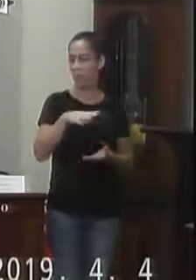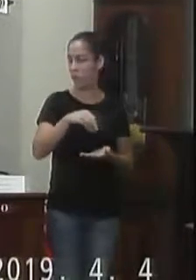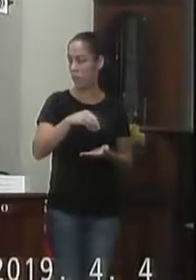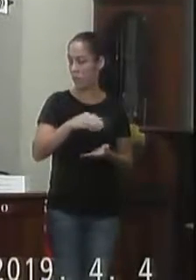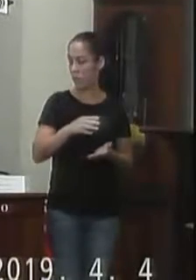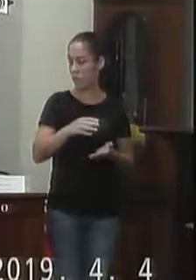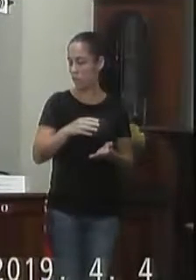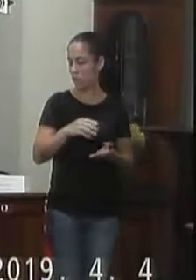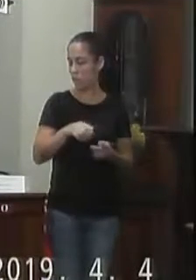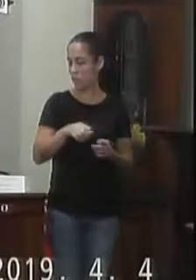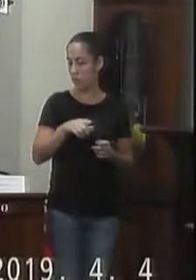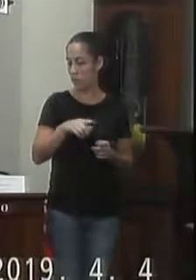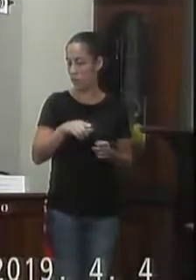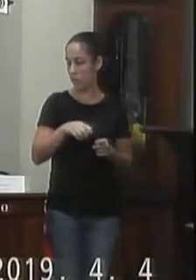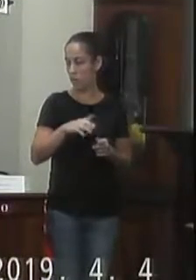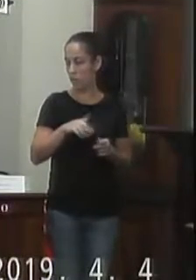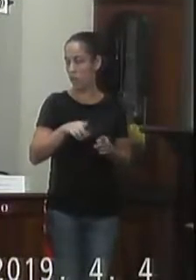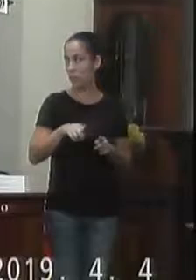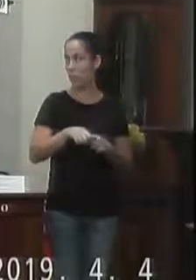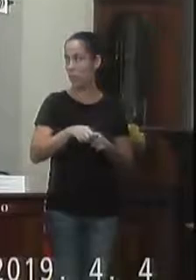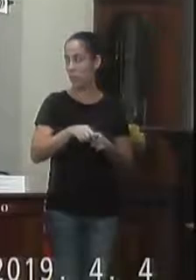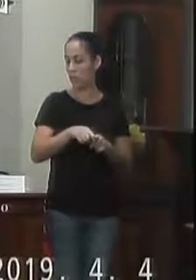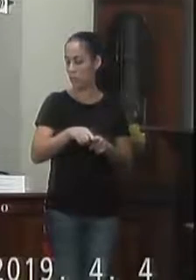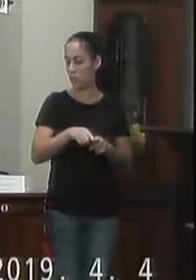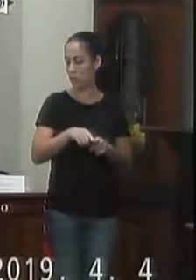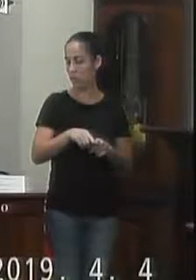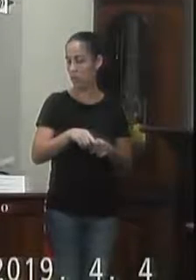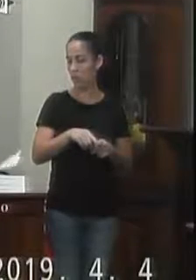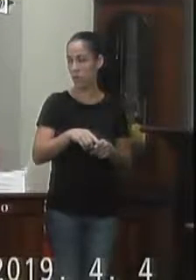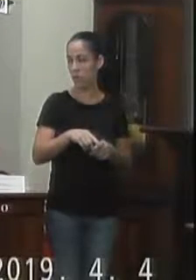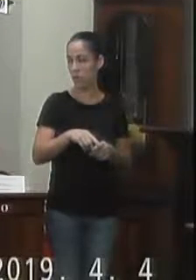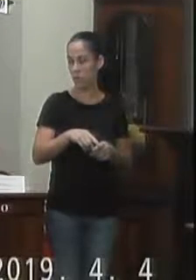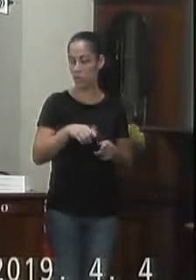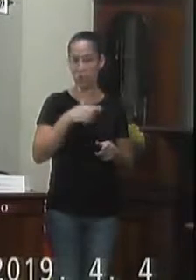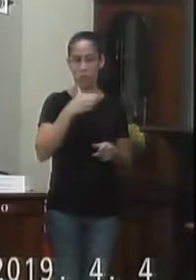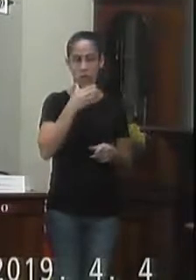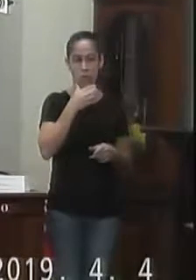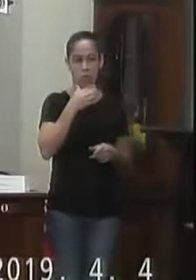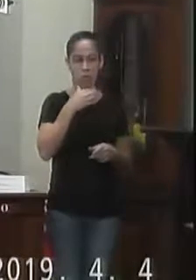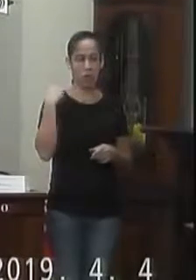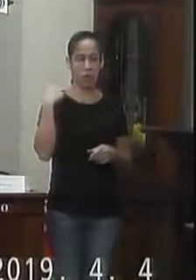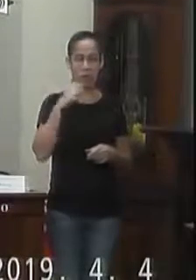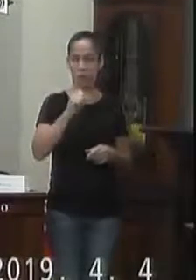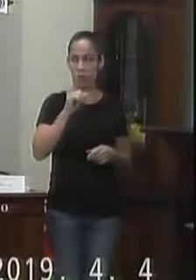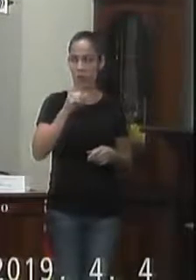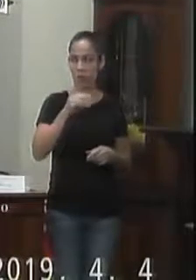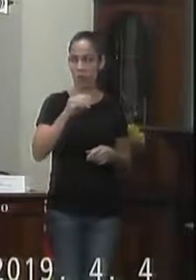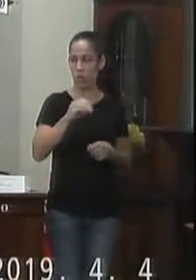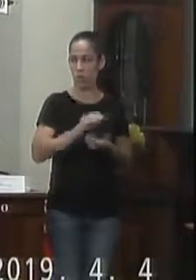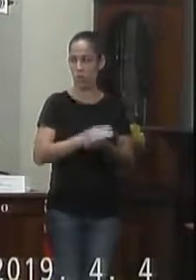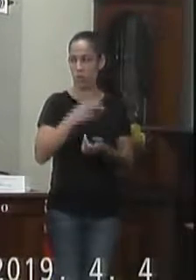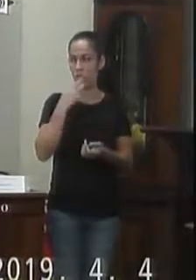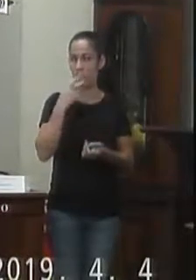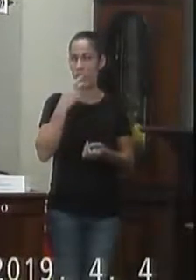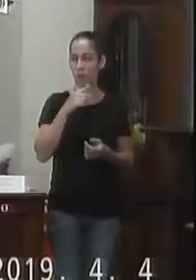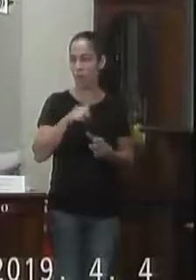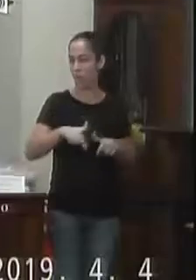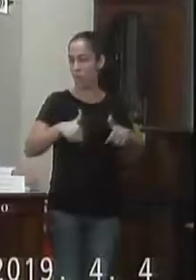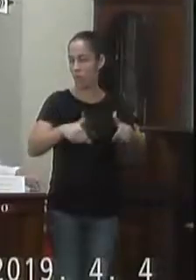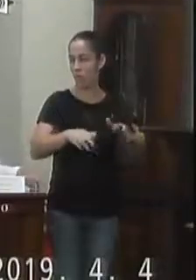ofício... Tem mais. Também tem aqui aos cuidados do vereador Silvio Graça, falando a minuta